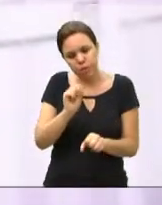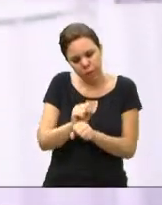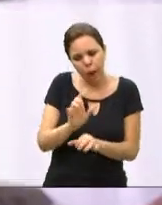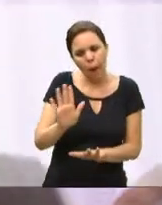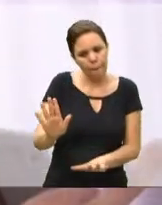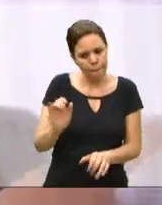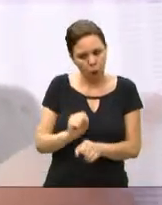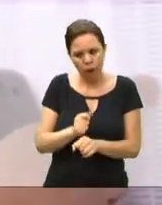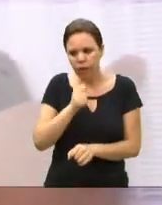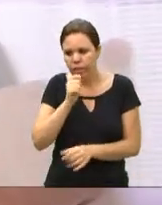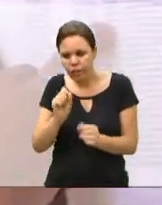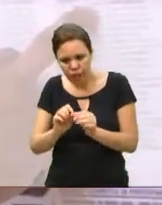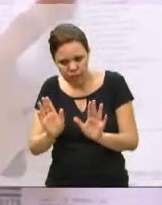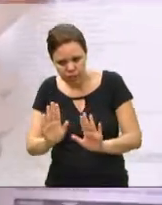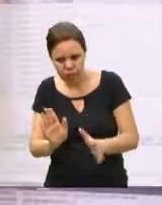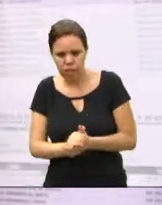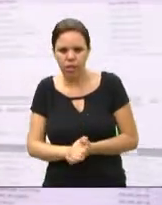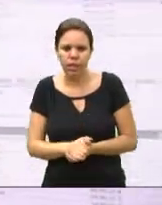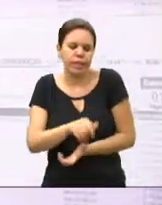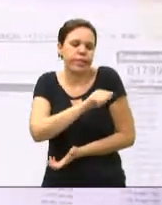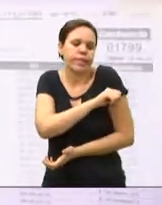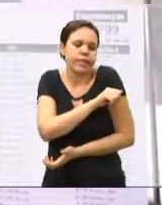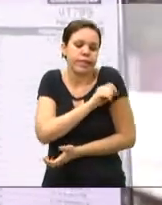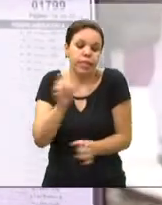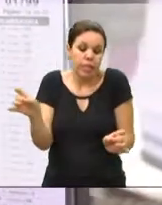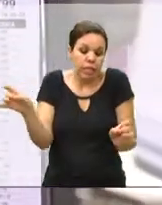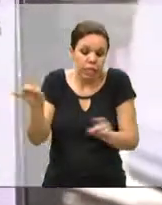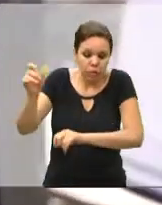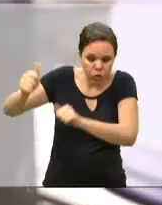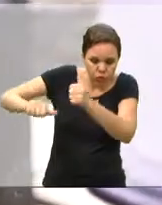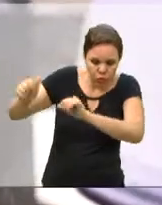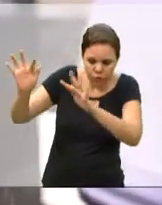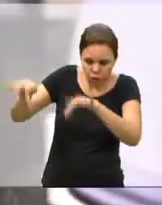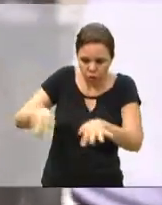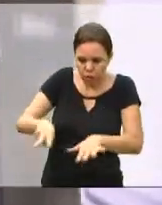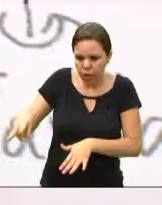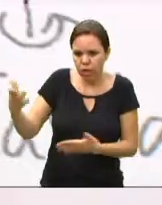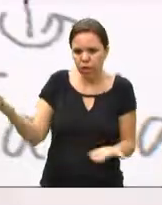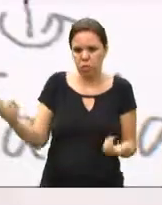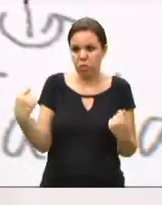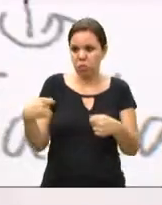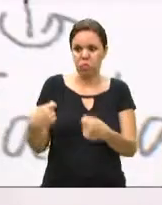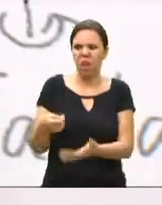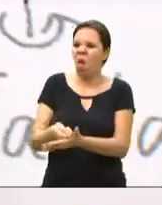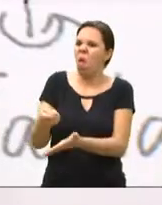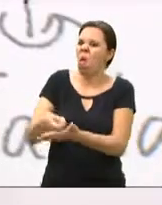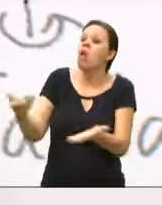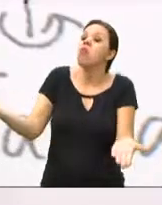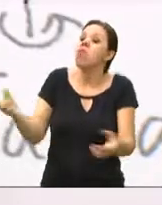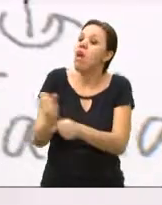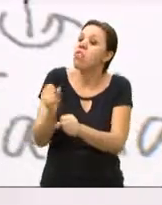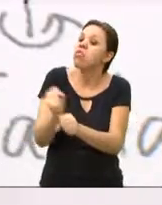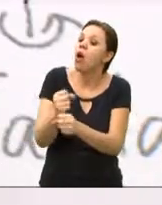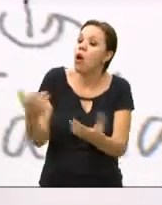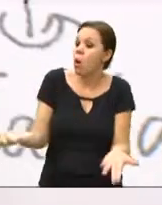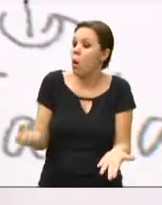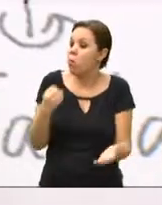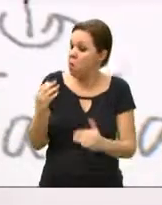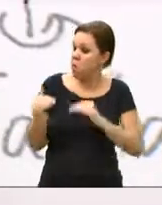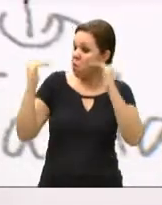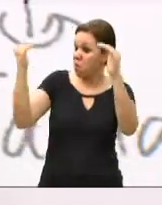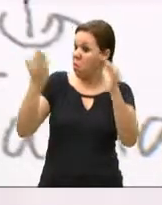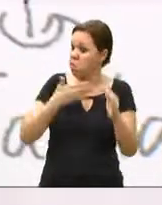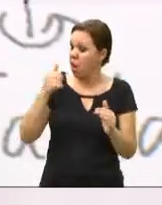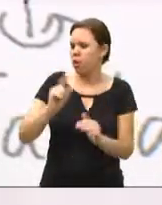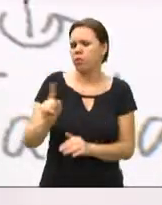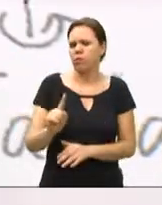de fazer, né? Como, por exemplo, o aluno acabou de fazer um simulado no final de semana. Você não precisa cobrar desse aluno, né, um bom